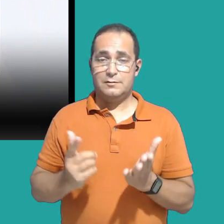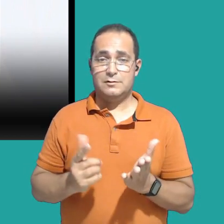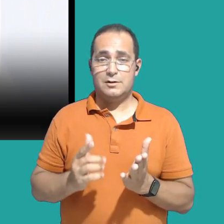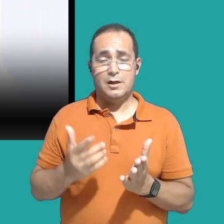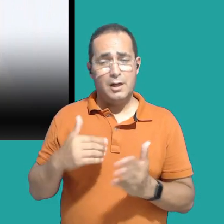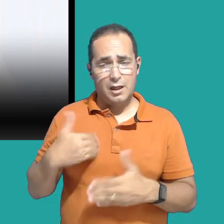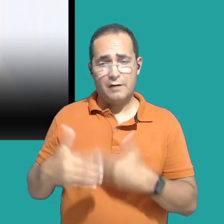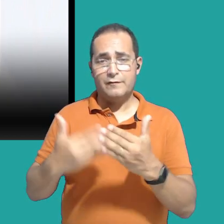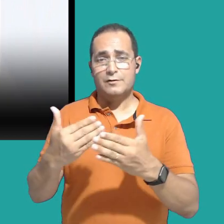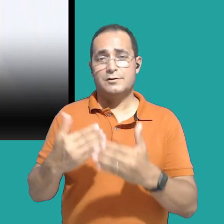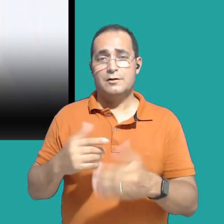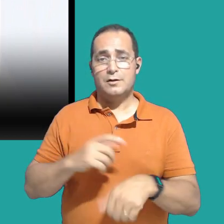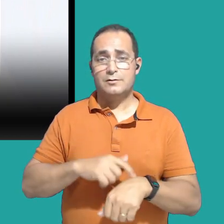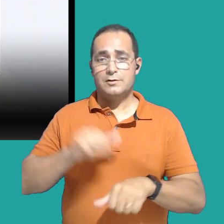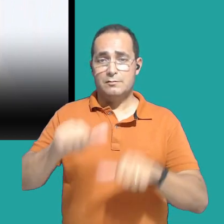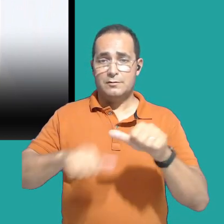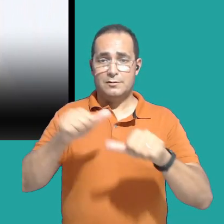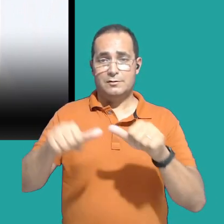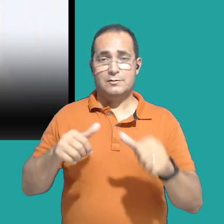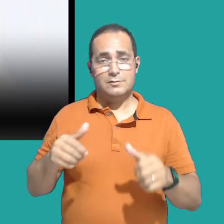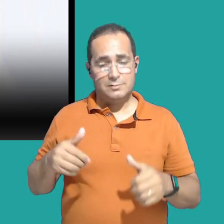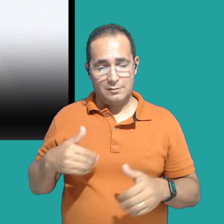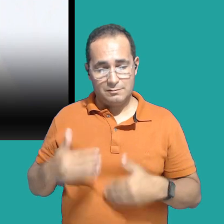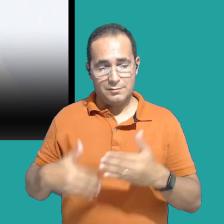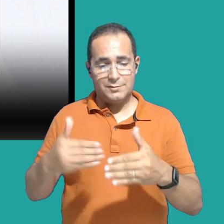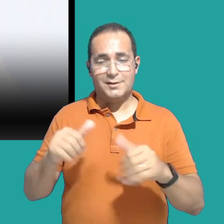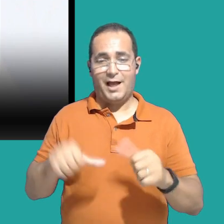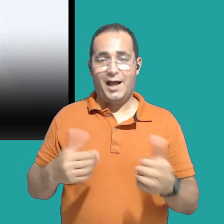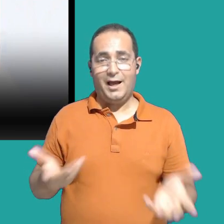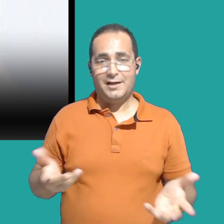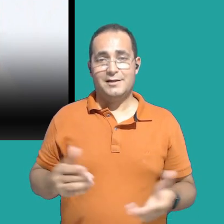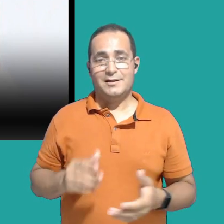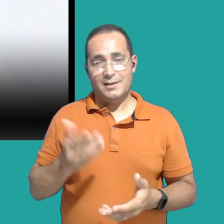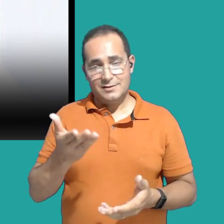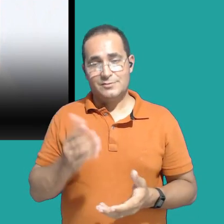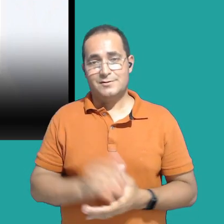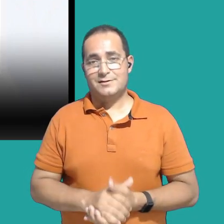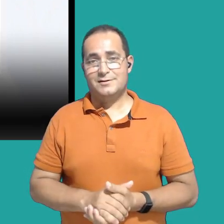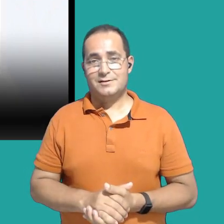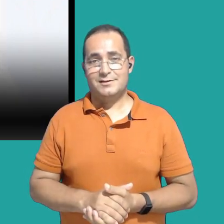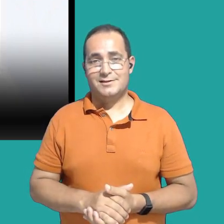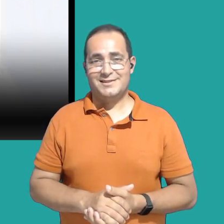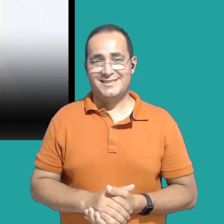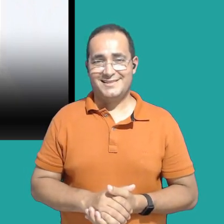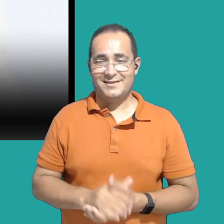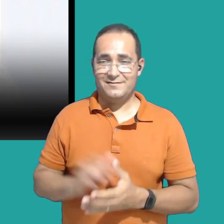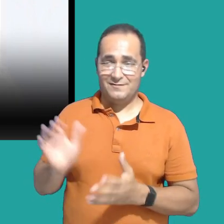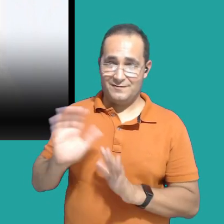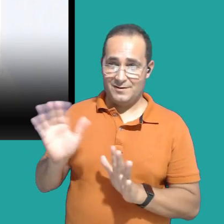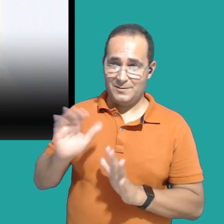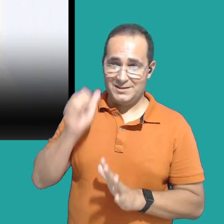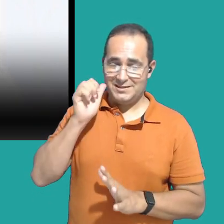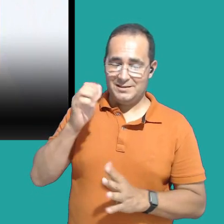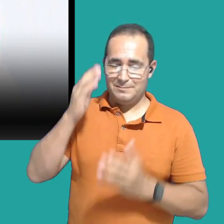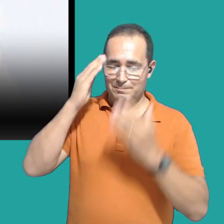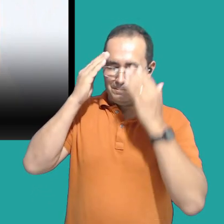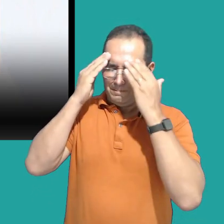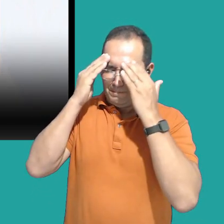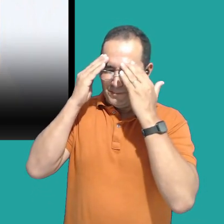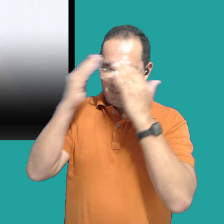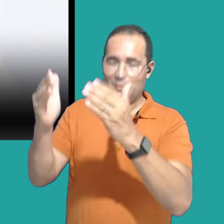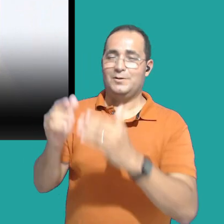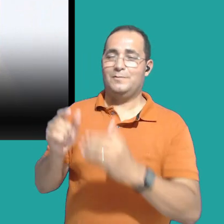exatamente. Então, É, é a evolução, é o tempo a que coisa vai está fazendo. caminhando. É isso.